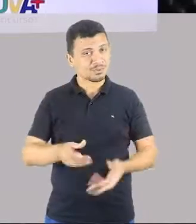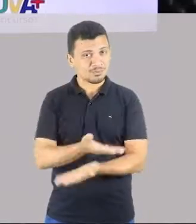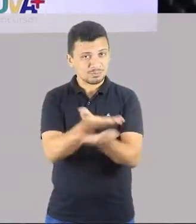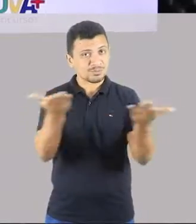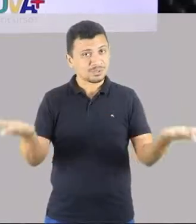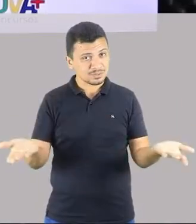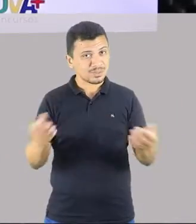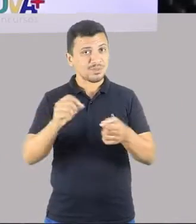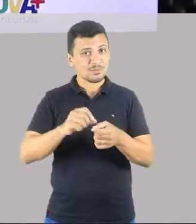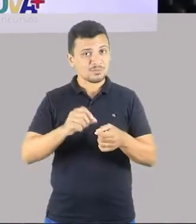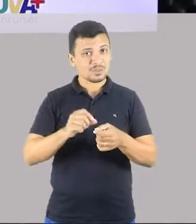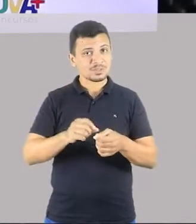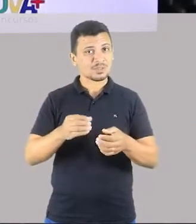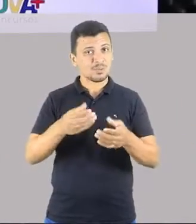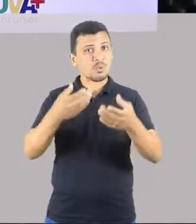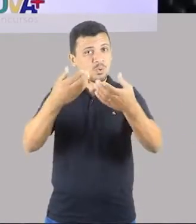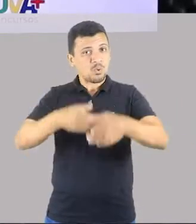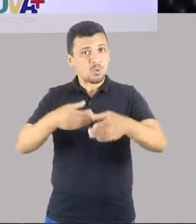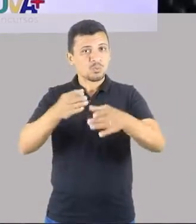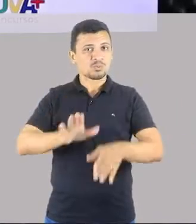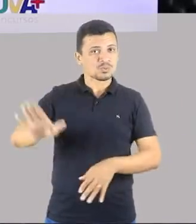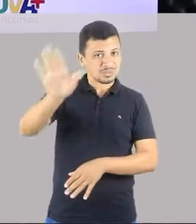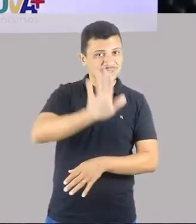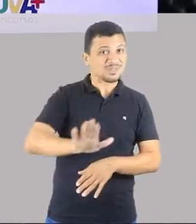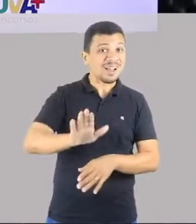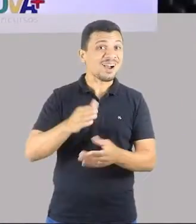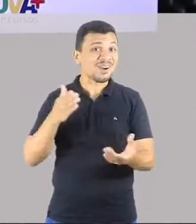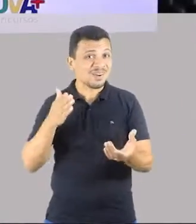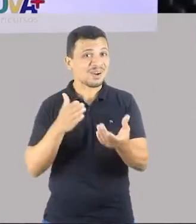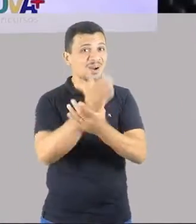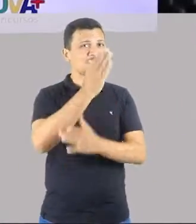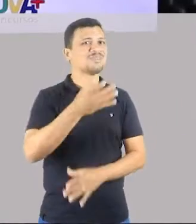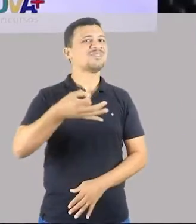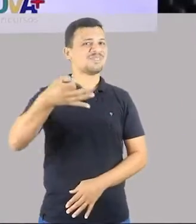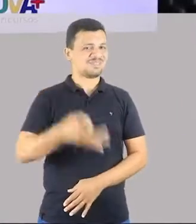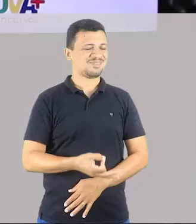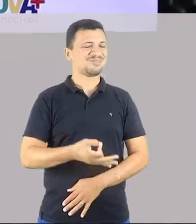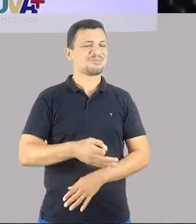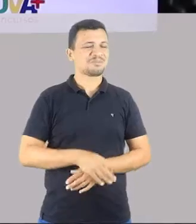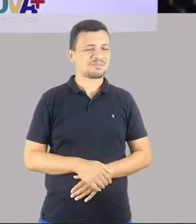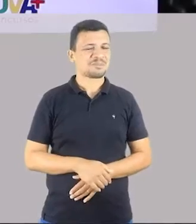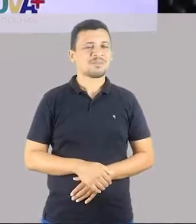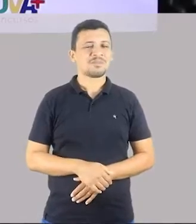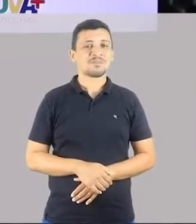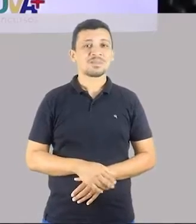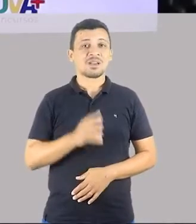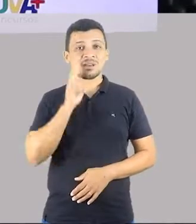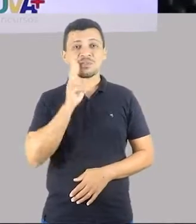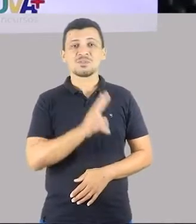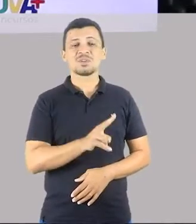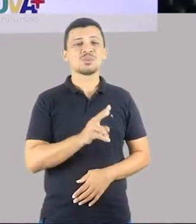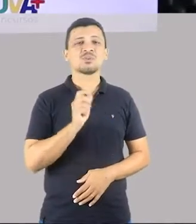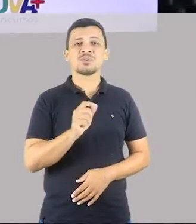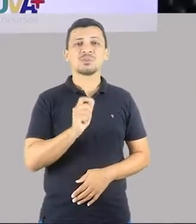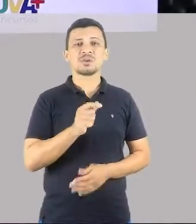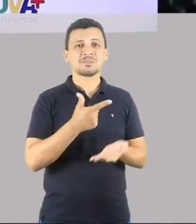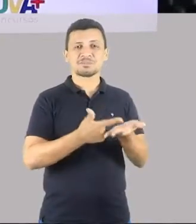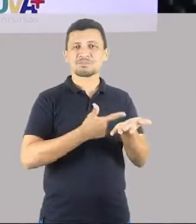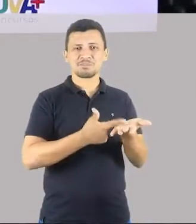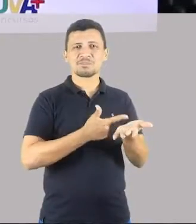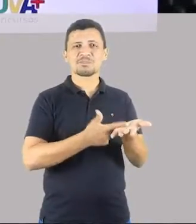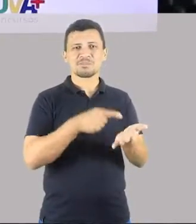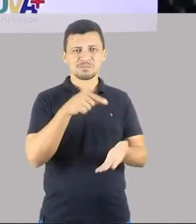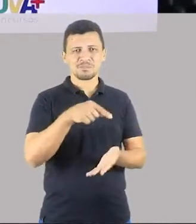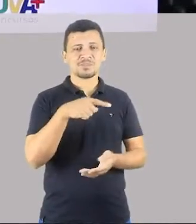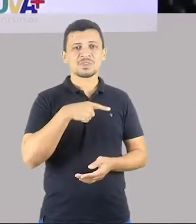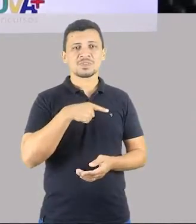vai fazer o concurso nacional. E será aprovado, tenho certeza disso. Não esqueça de olhar o material didático, nós